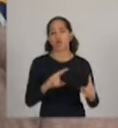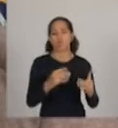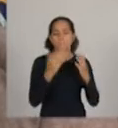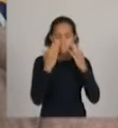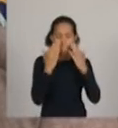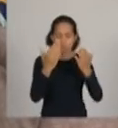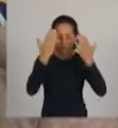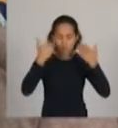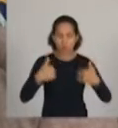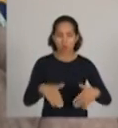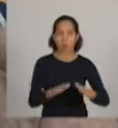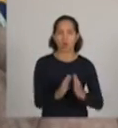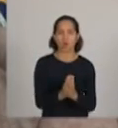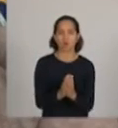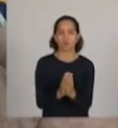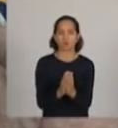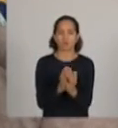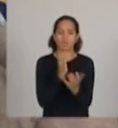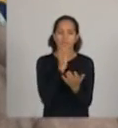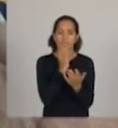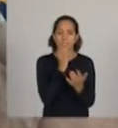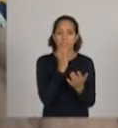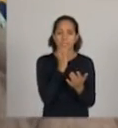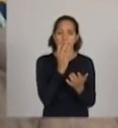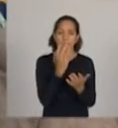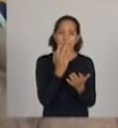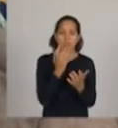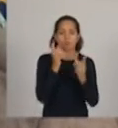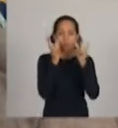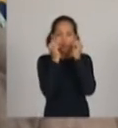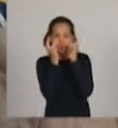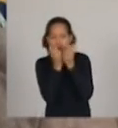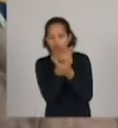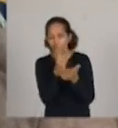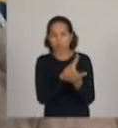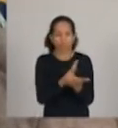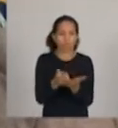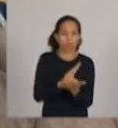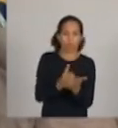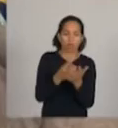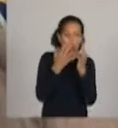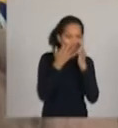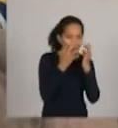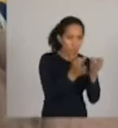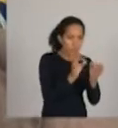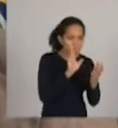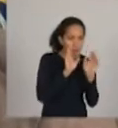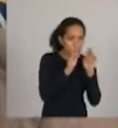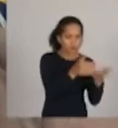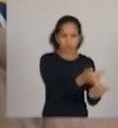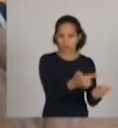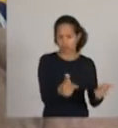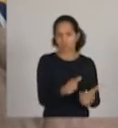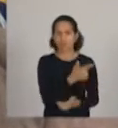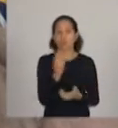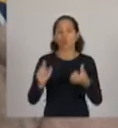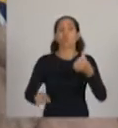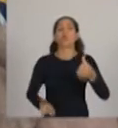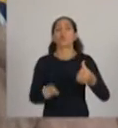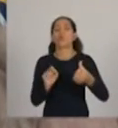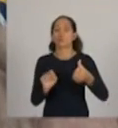apresenta alterações de hábitos repentinos, como falta de sono, concentração, dentre outros. O sexto item